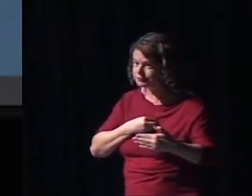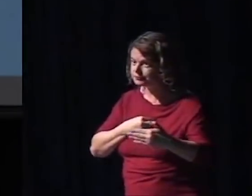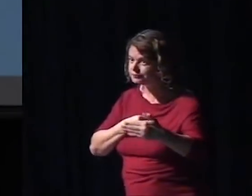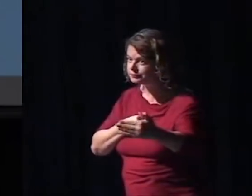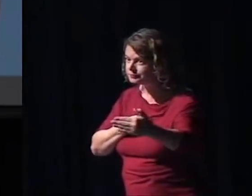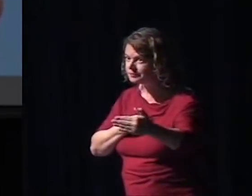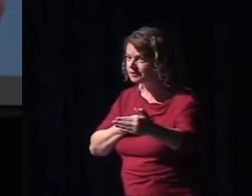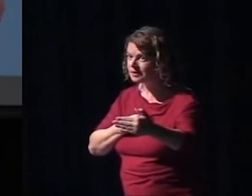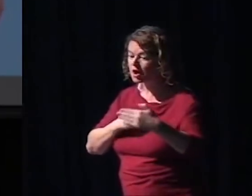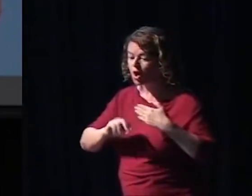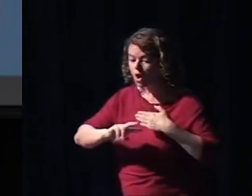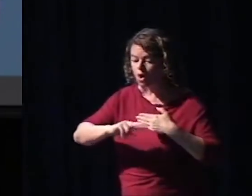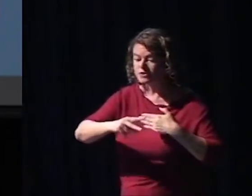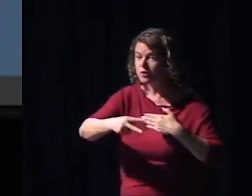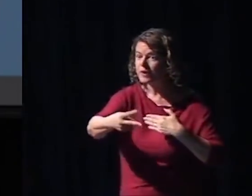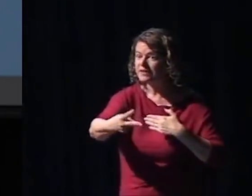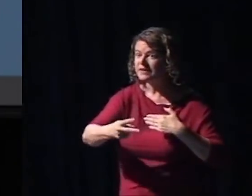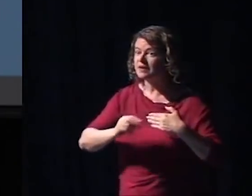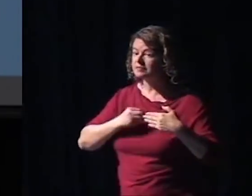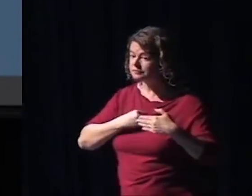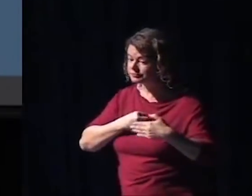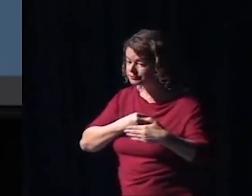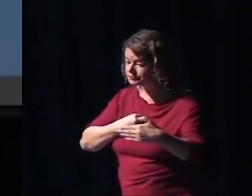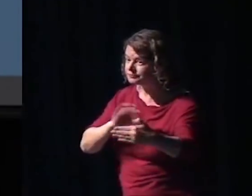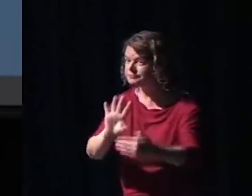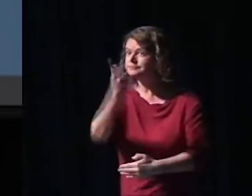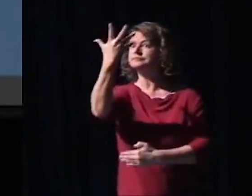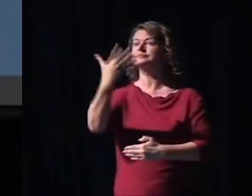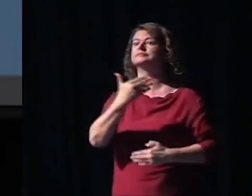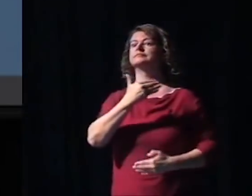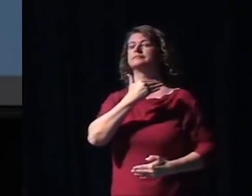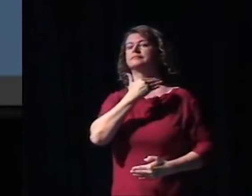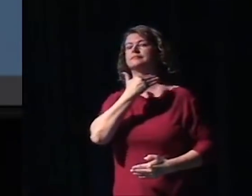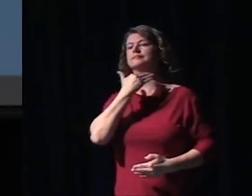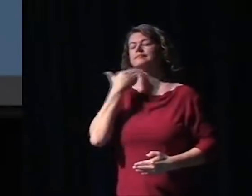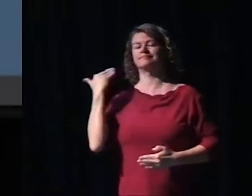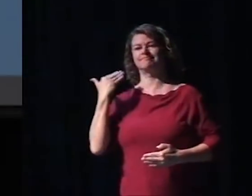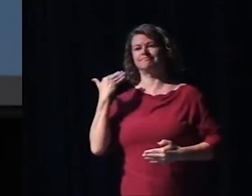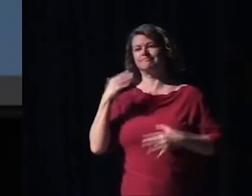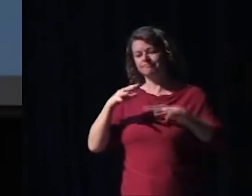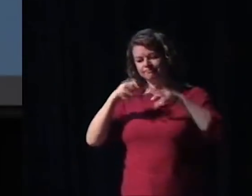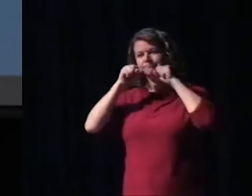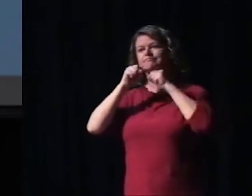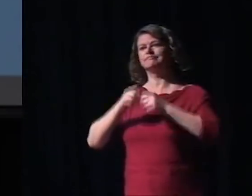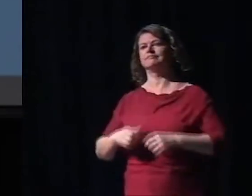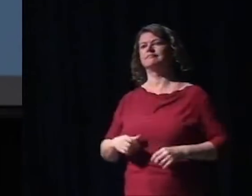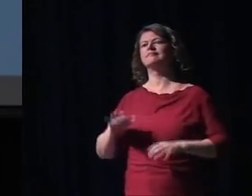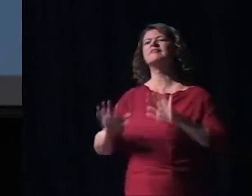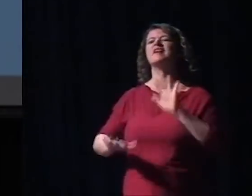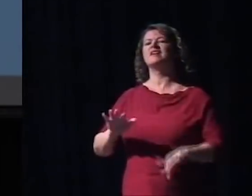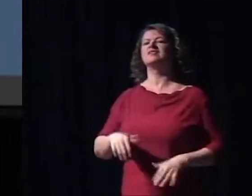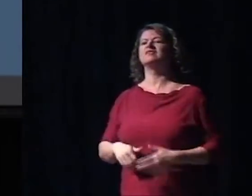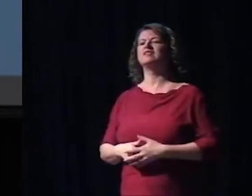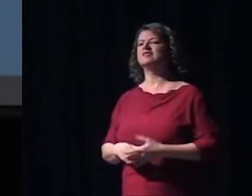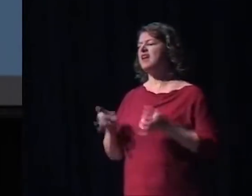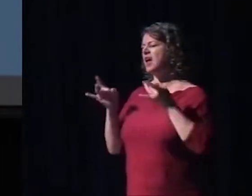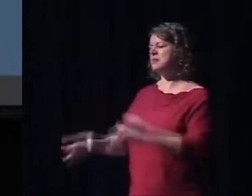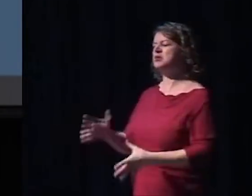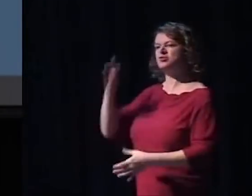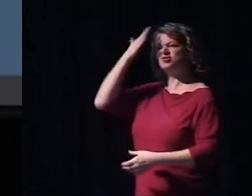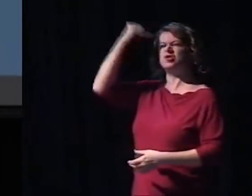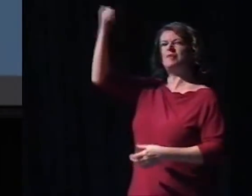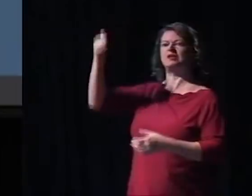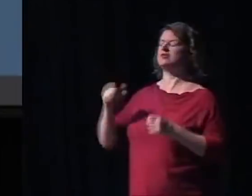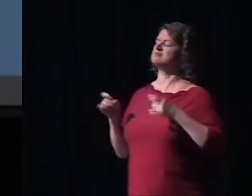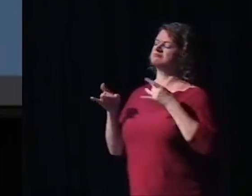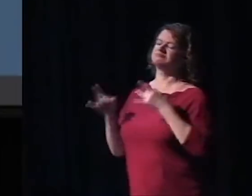Deus, age responsavelmente, inconsequentemente, faz a obra de Deus relaxadamente, abandona o chamado. Ele foi